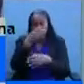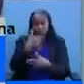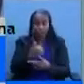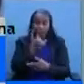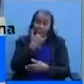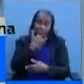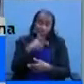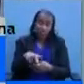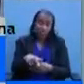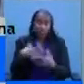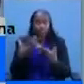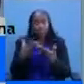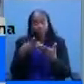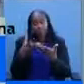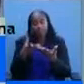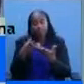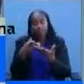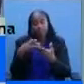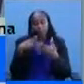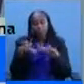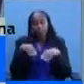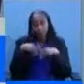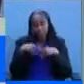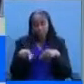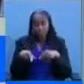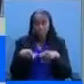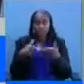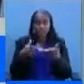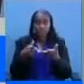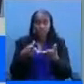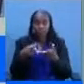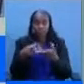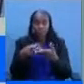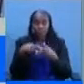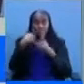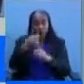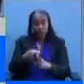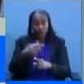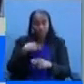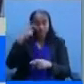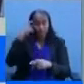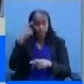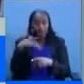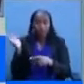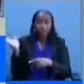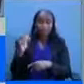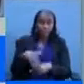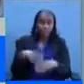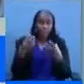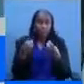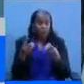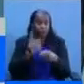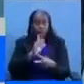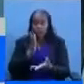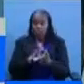ele, aceita esse desafio ali e meta trazer não só para a equipa